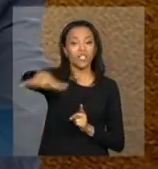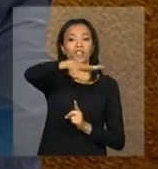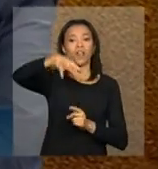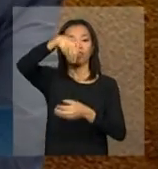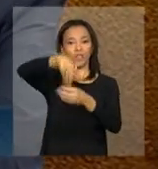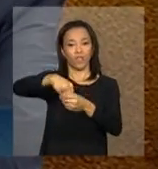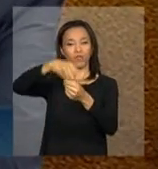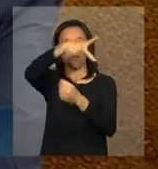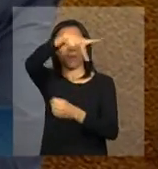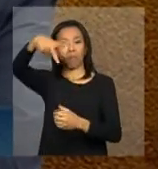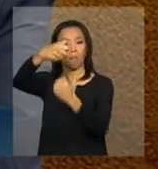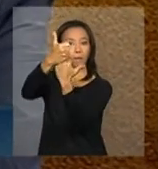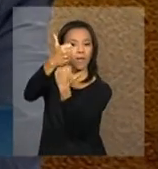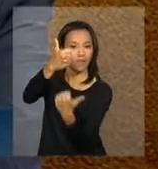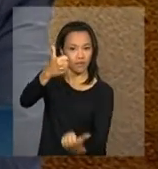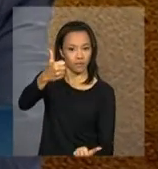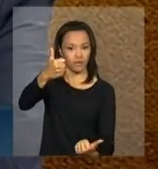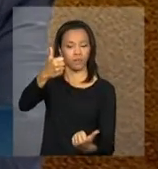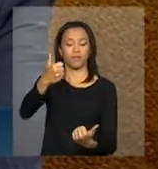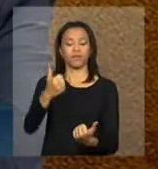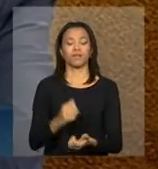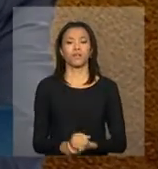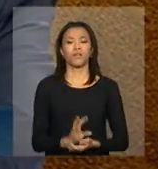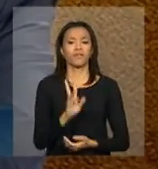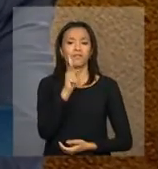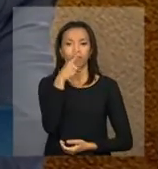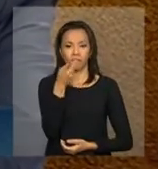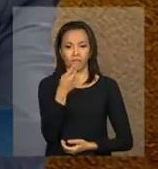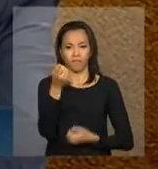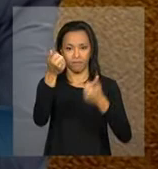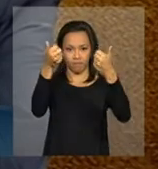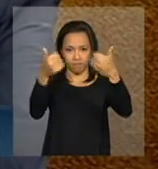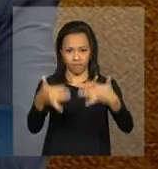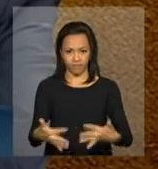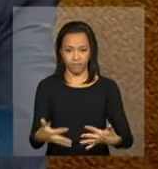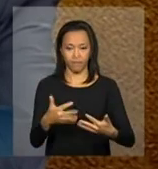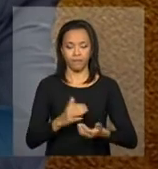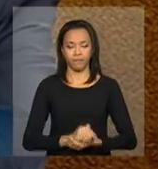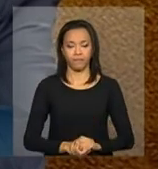Presidência. Eu vou fazer uma apresentação a respeito da SNAS.